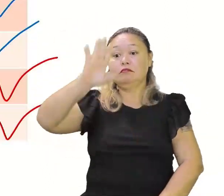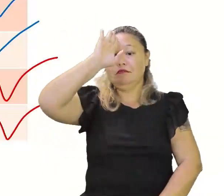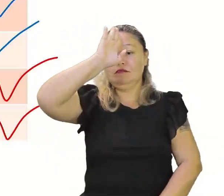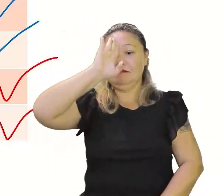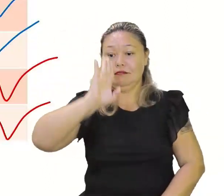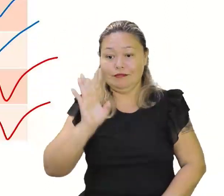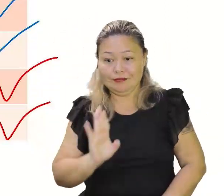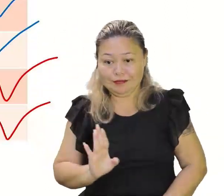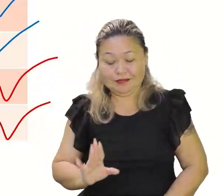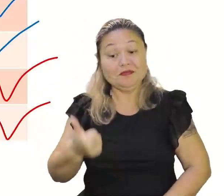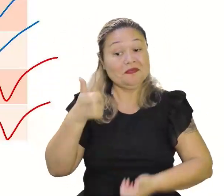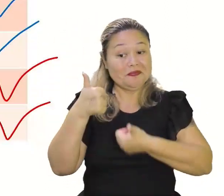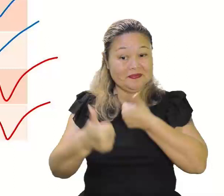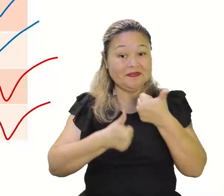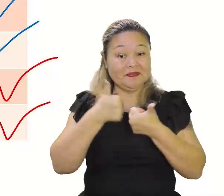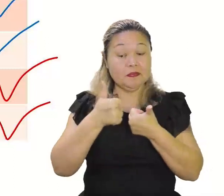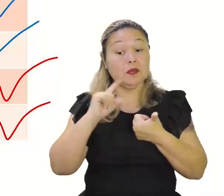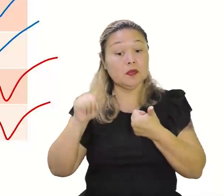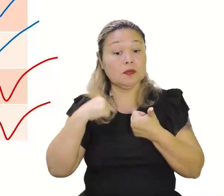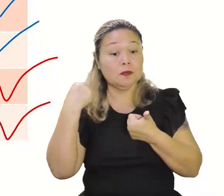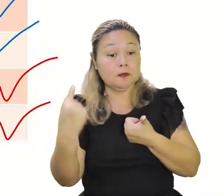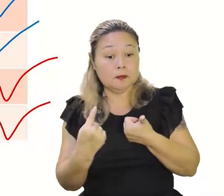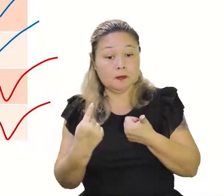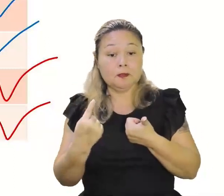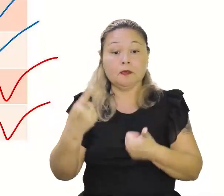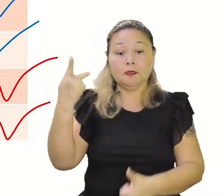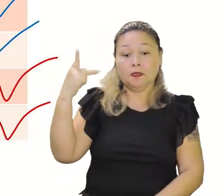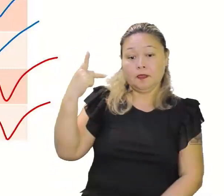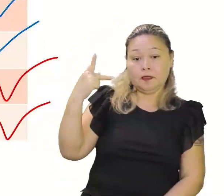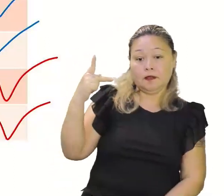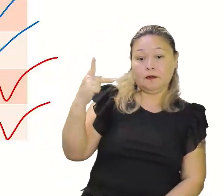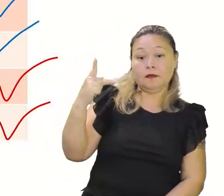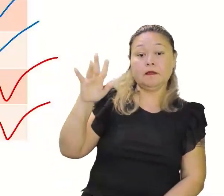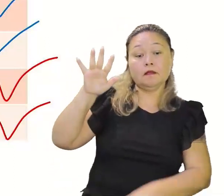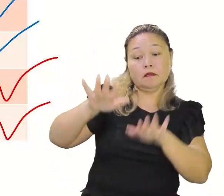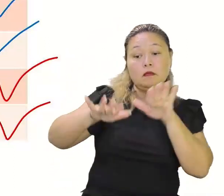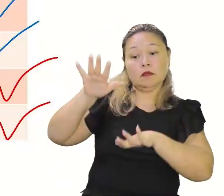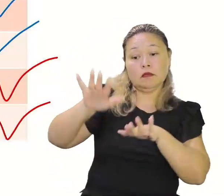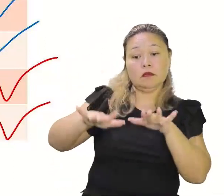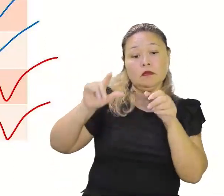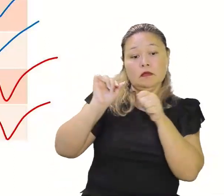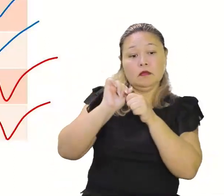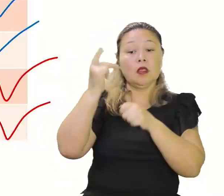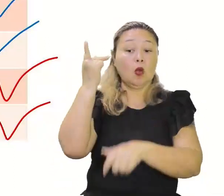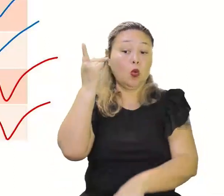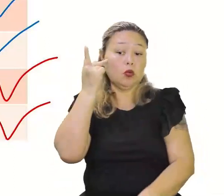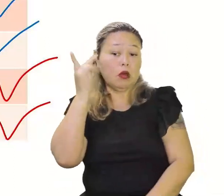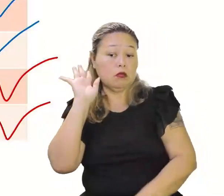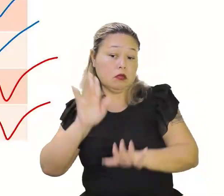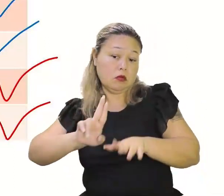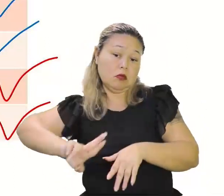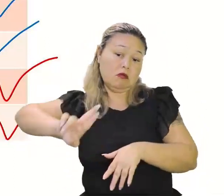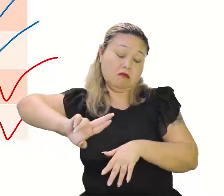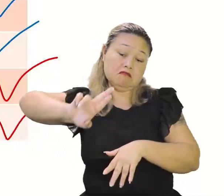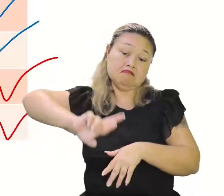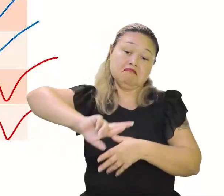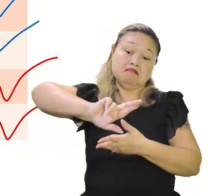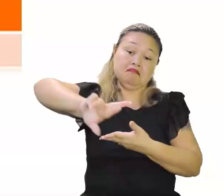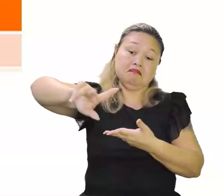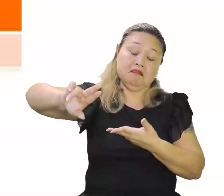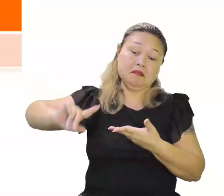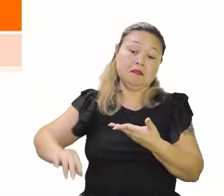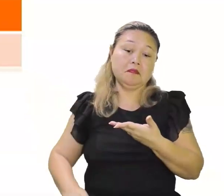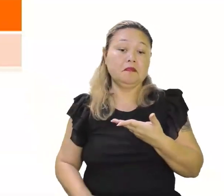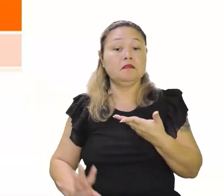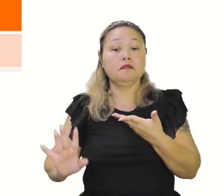tá? Beleza? Para nós aqui do norte fica mais esse aqui, mas tem alguns que usam o paulista também, varia, né? Então, olha só, você